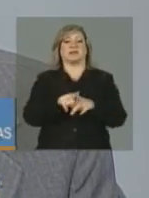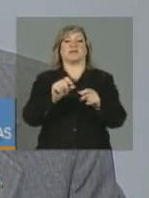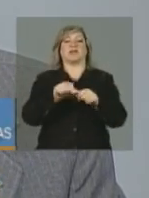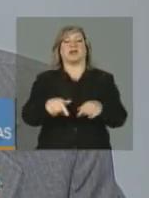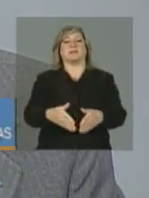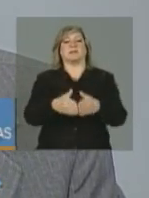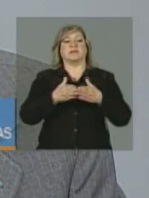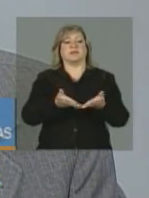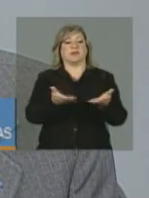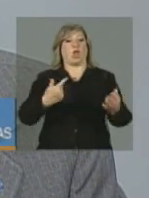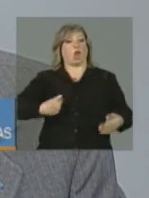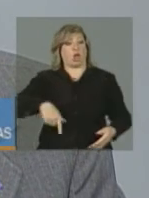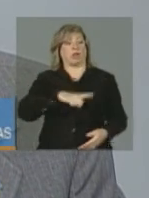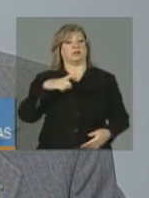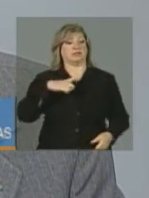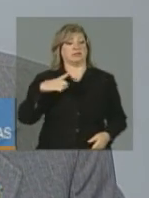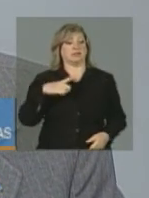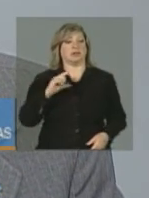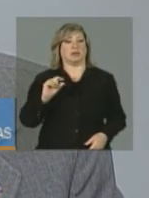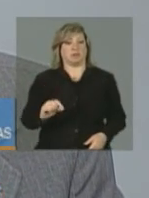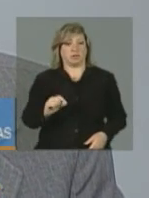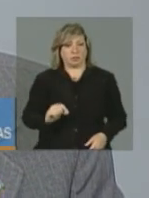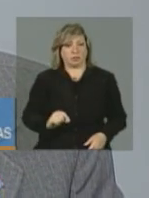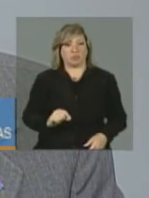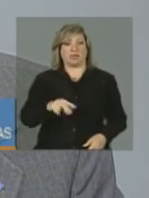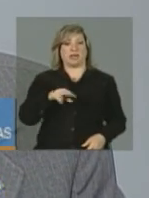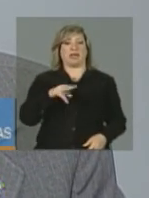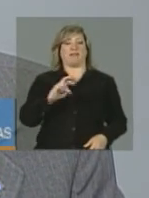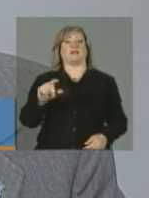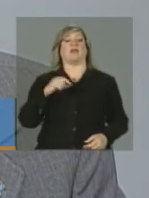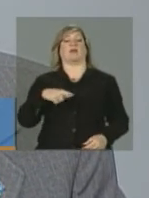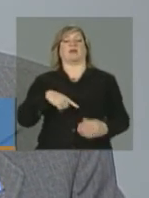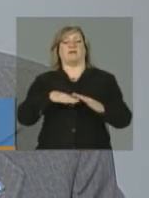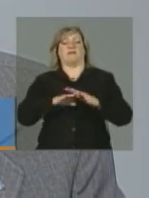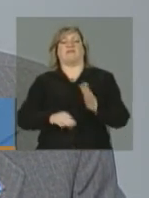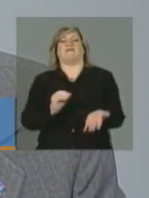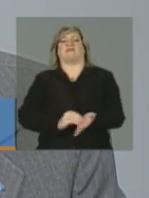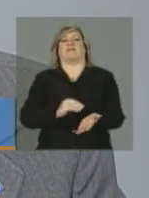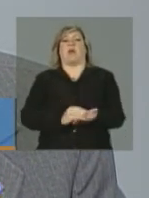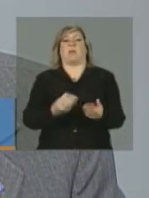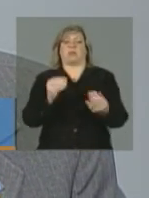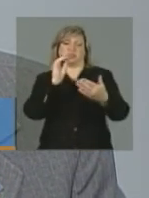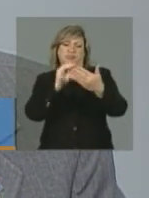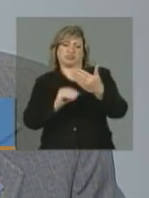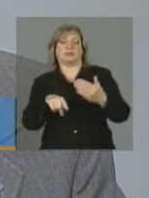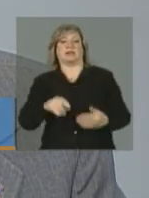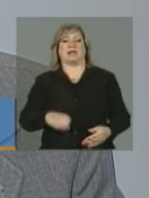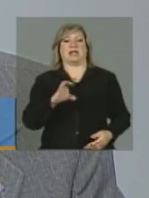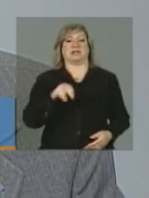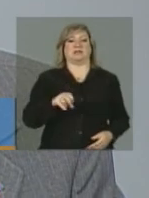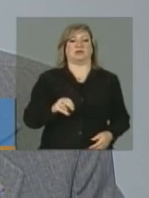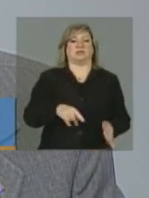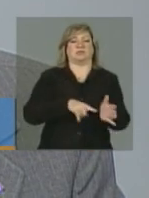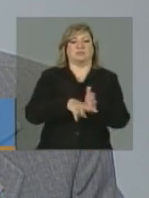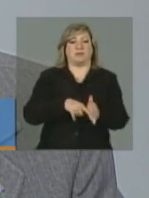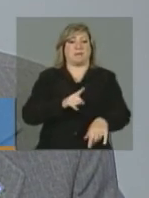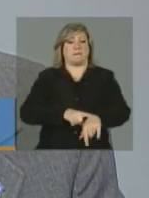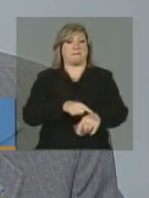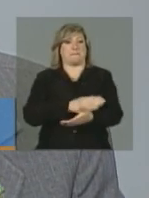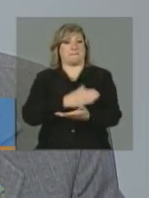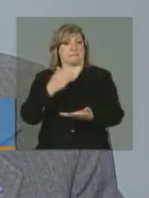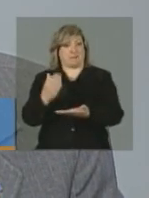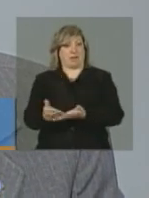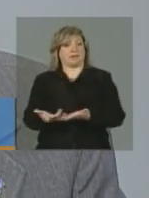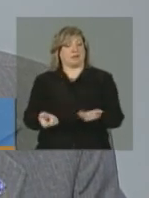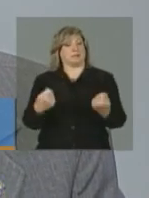apelo. Nós estamos ainda com um nível de preenchimento do censo bastante abaixo do que seria desejável já para o prazo